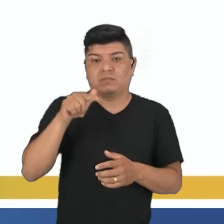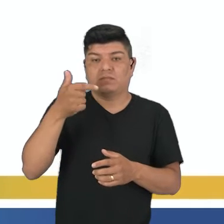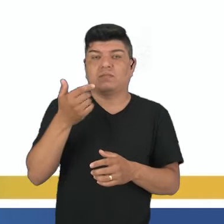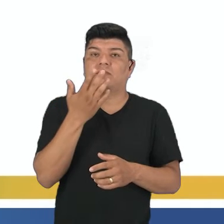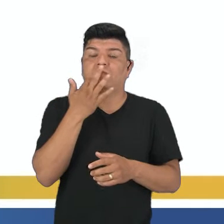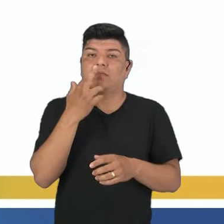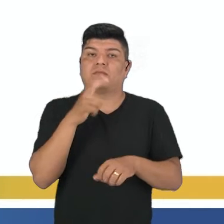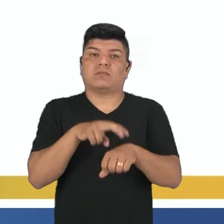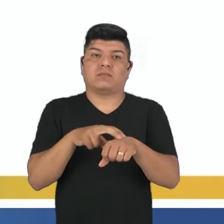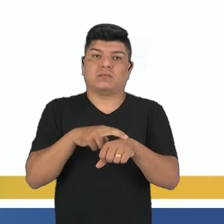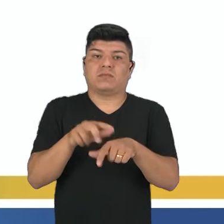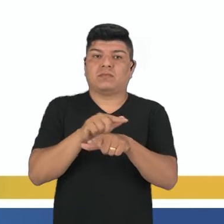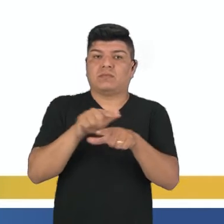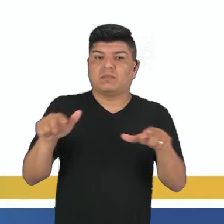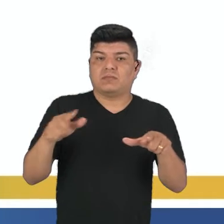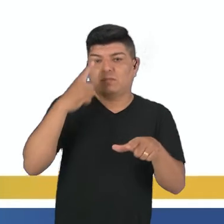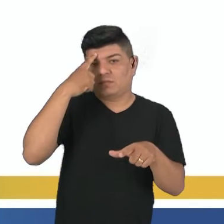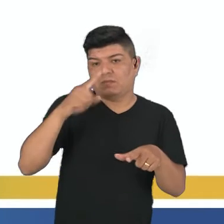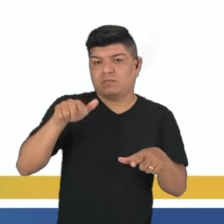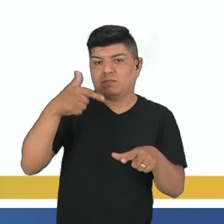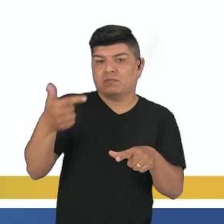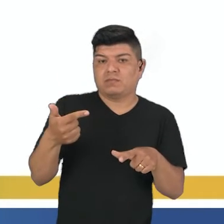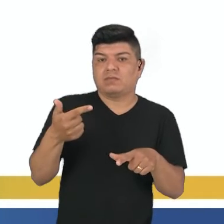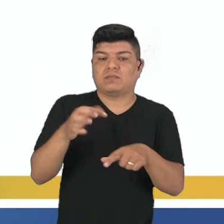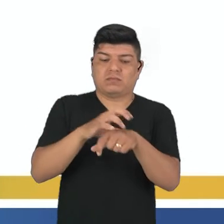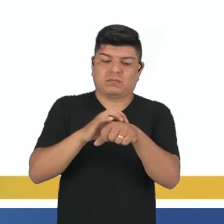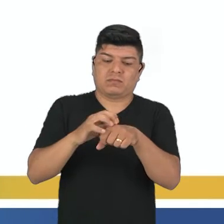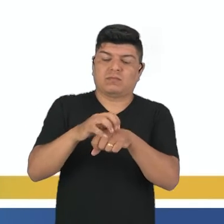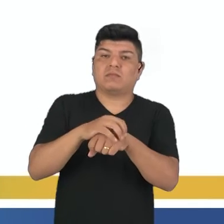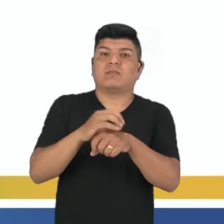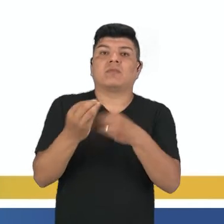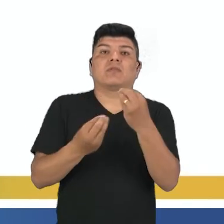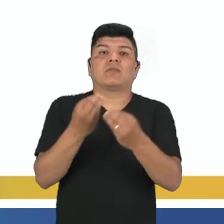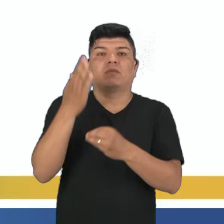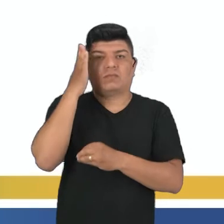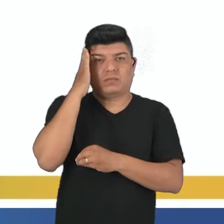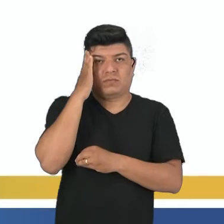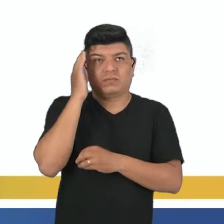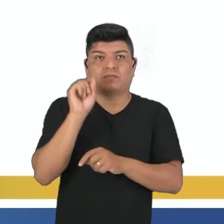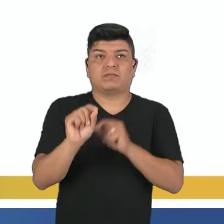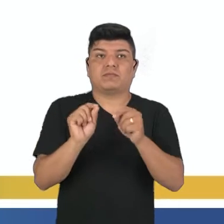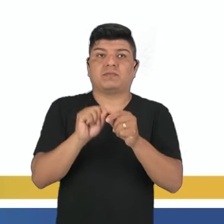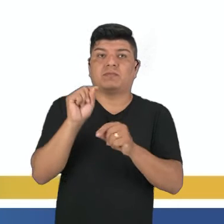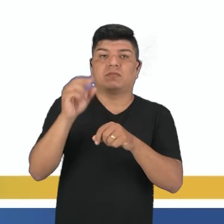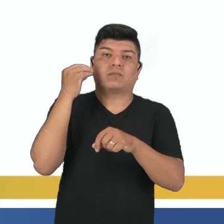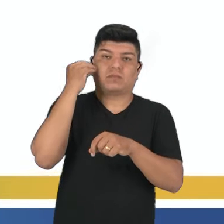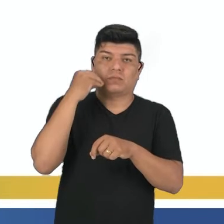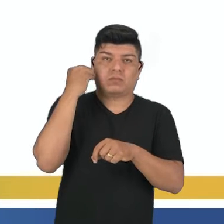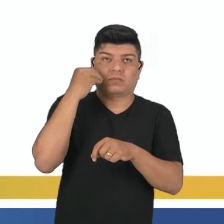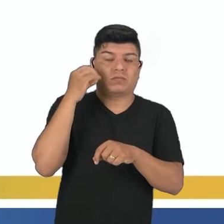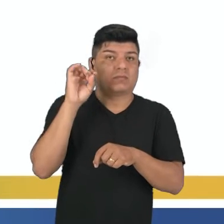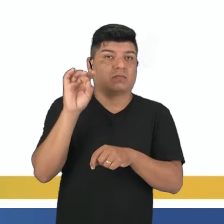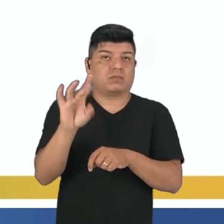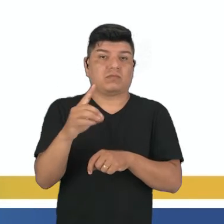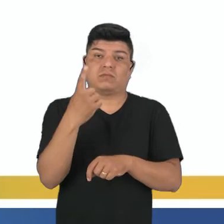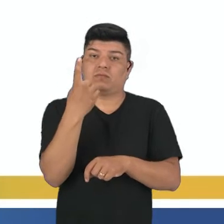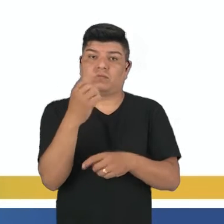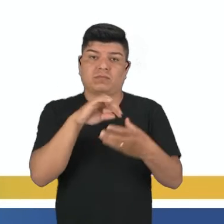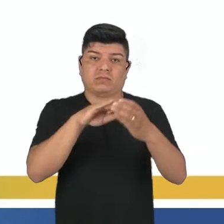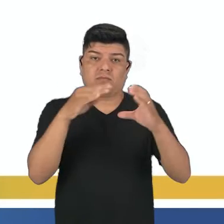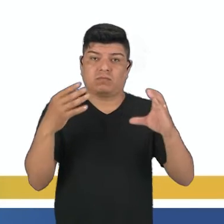formato liso era dominante ao formato rugoso. Como que ele descobriu isso? Ele fez lá os experimentos com apenas uma